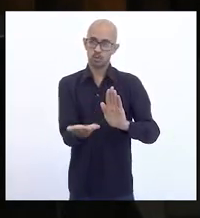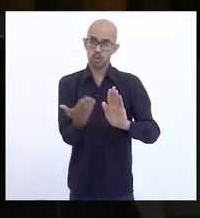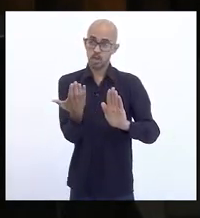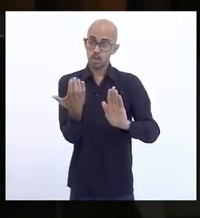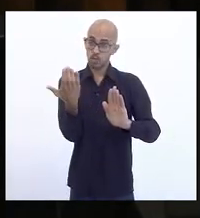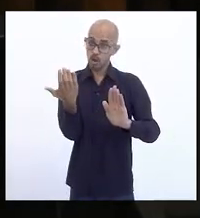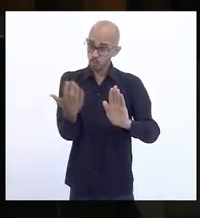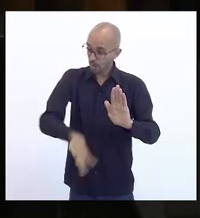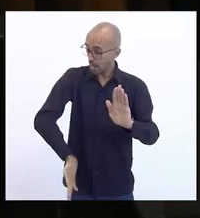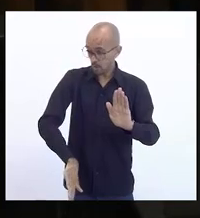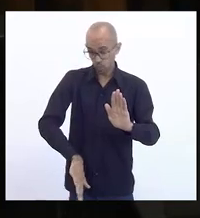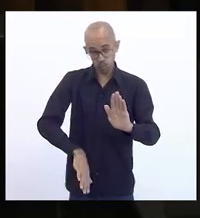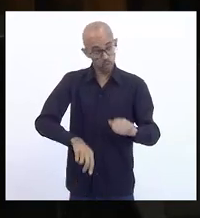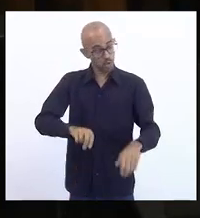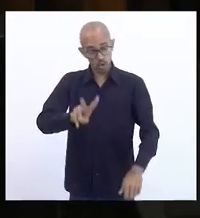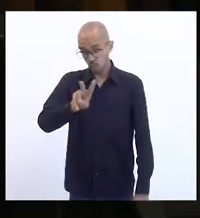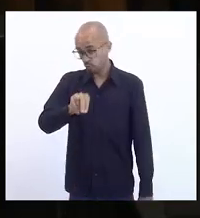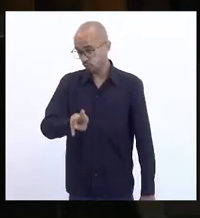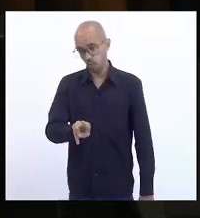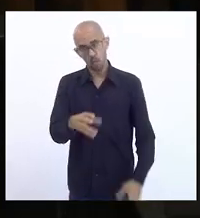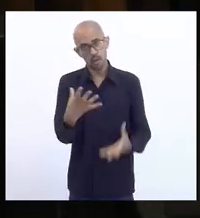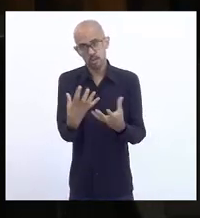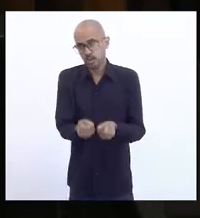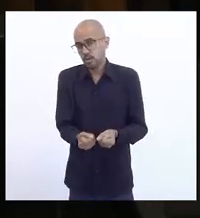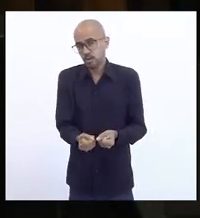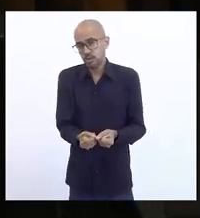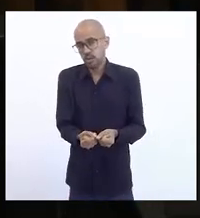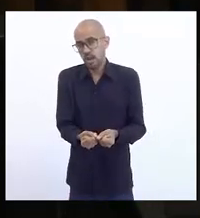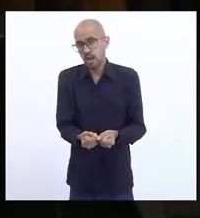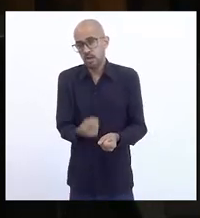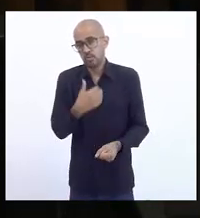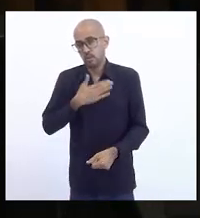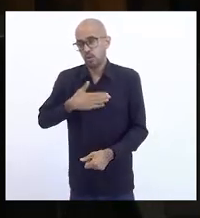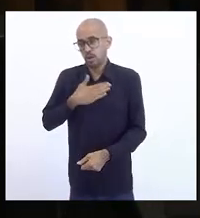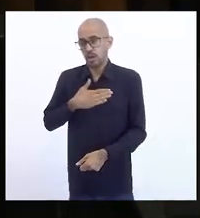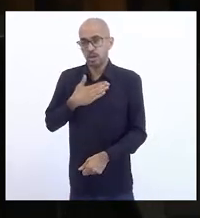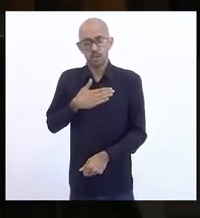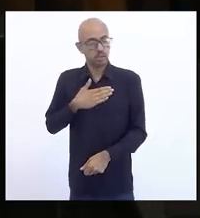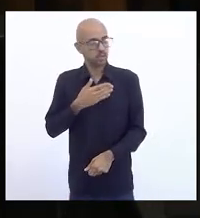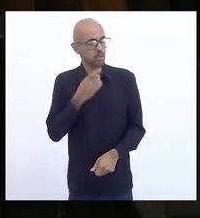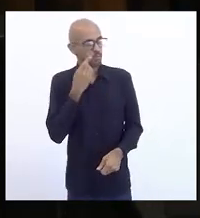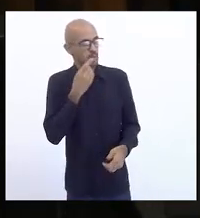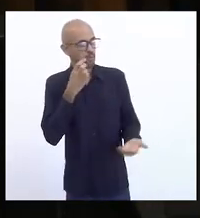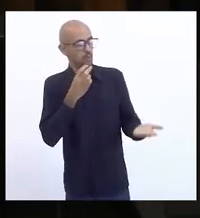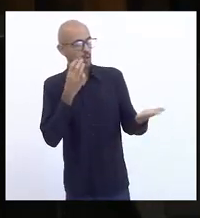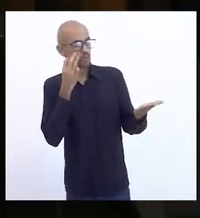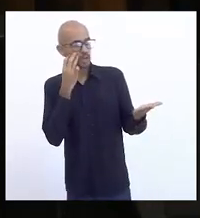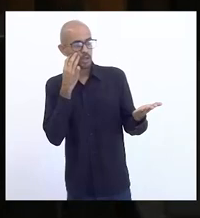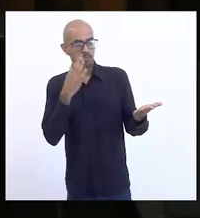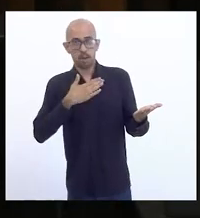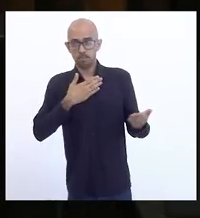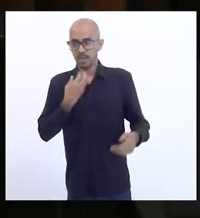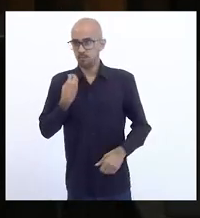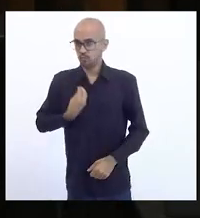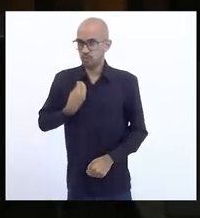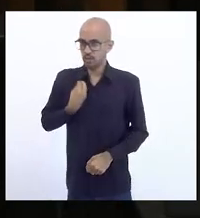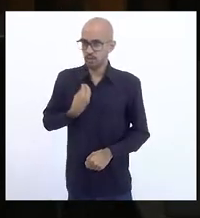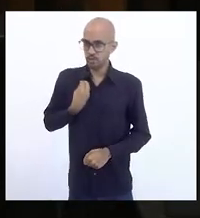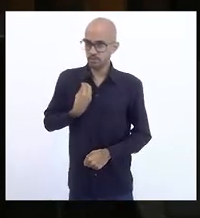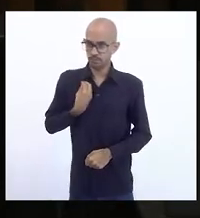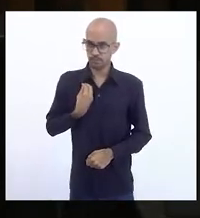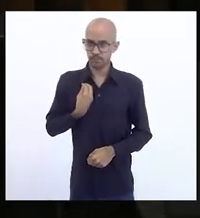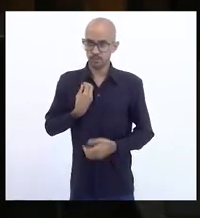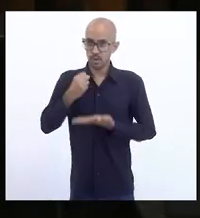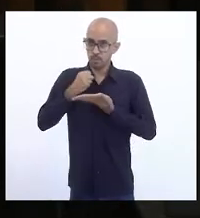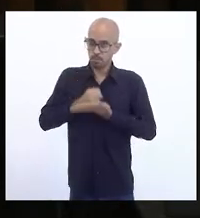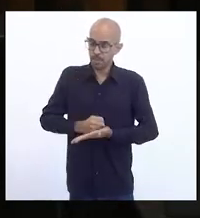quero e não levarei, meu querido deputado Valdeque Carneiro, para minha vida, o